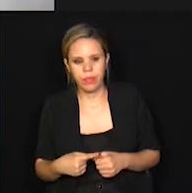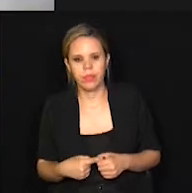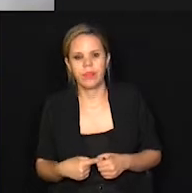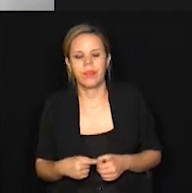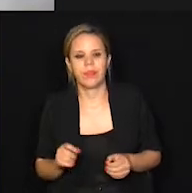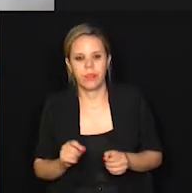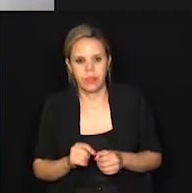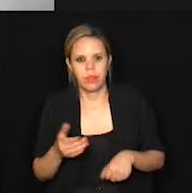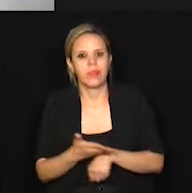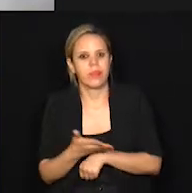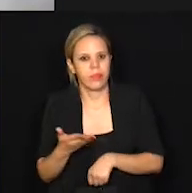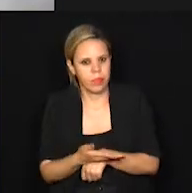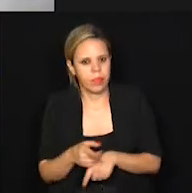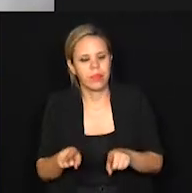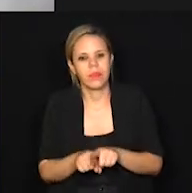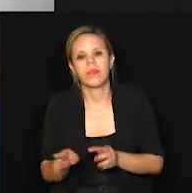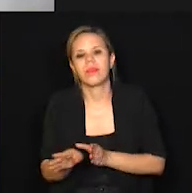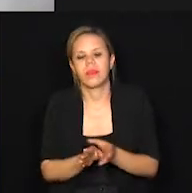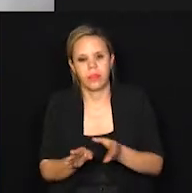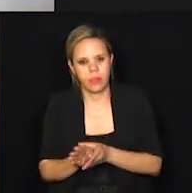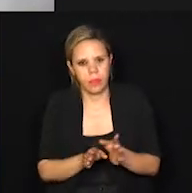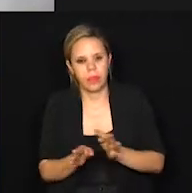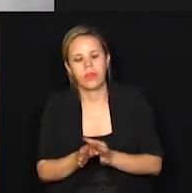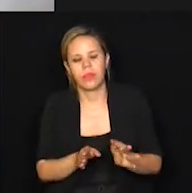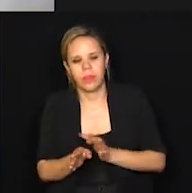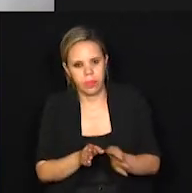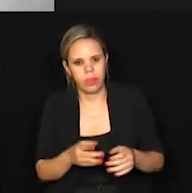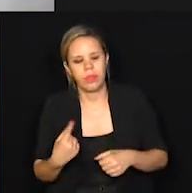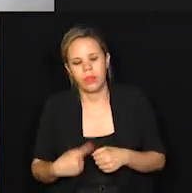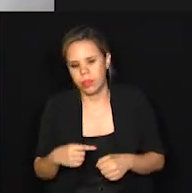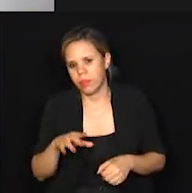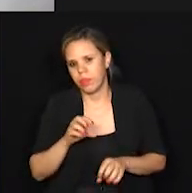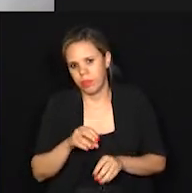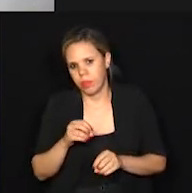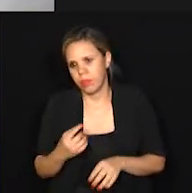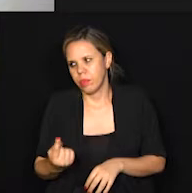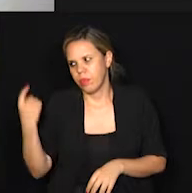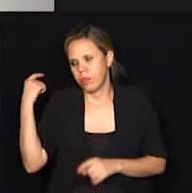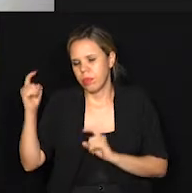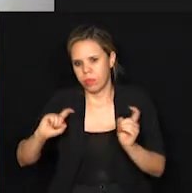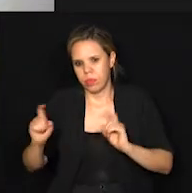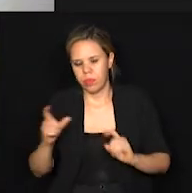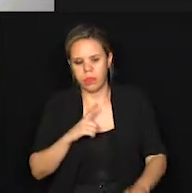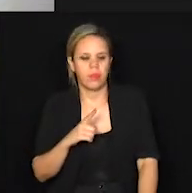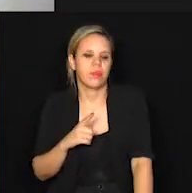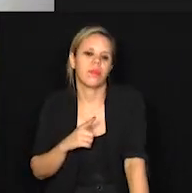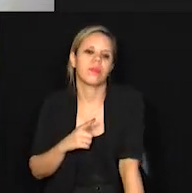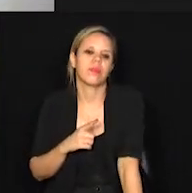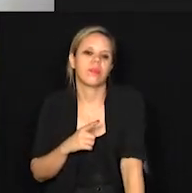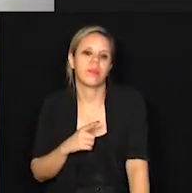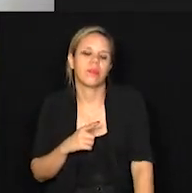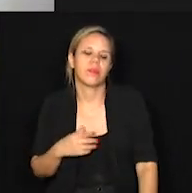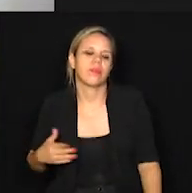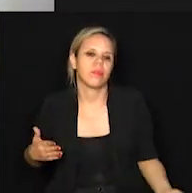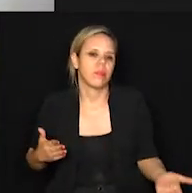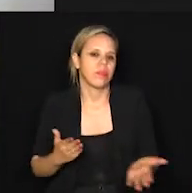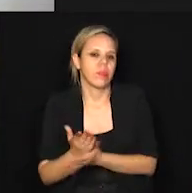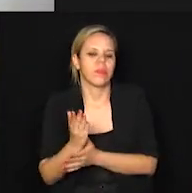faço parte também do Conselho Municipal de Educação, e na última reunião que nós tivemos, até que foi aprovado